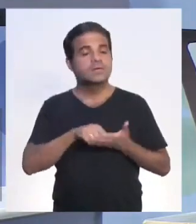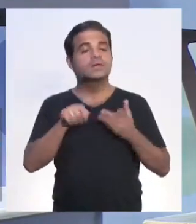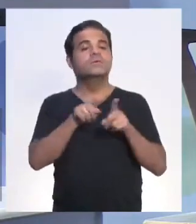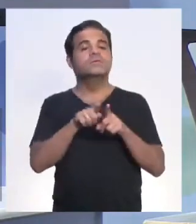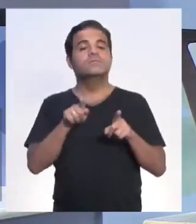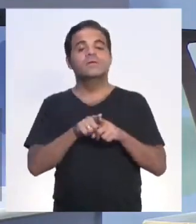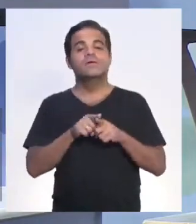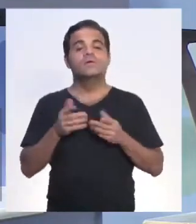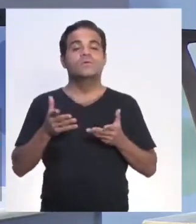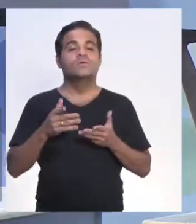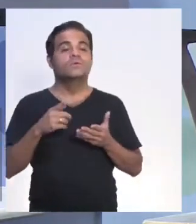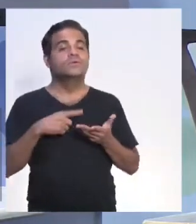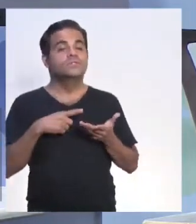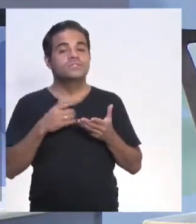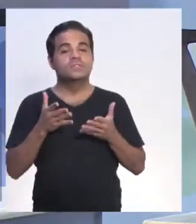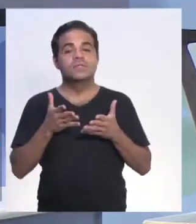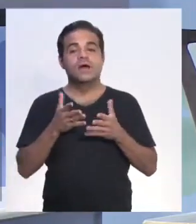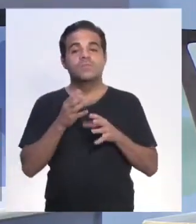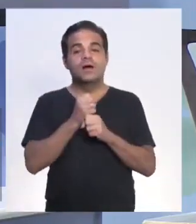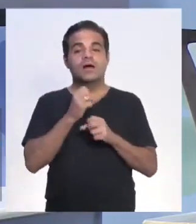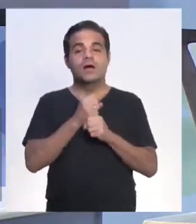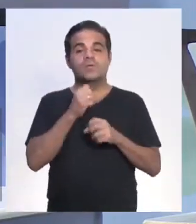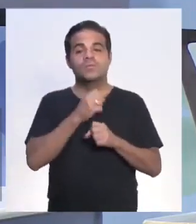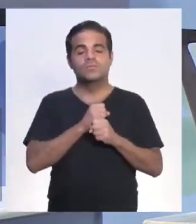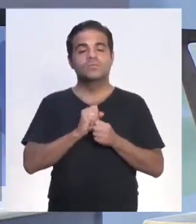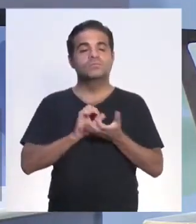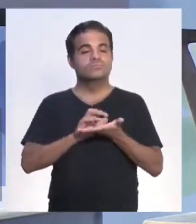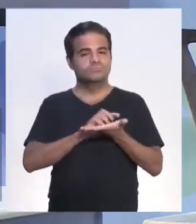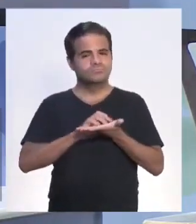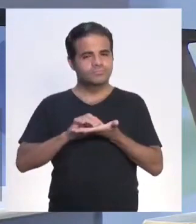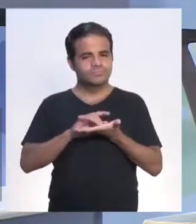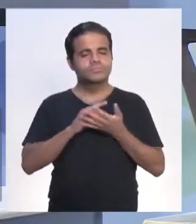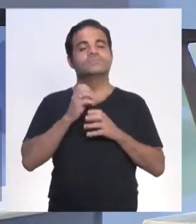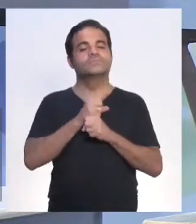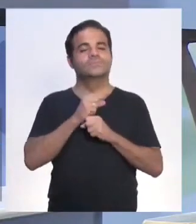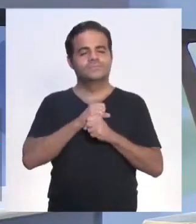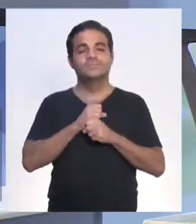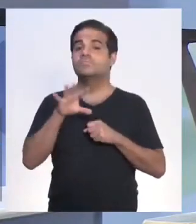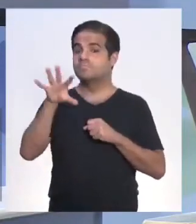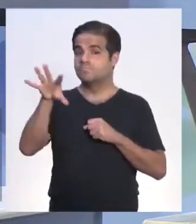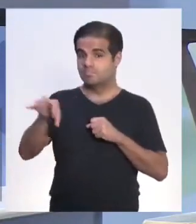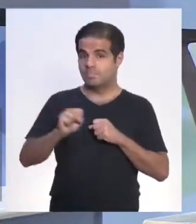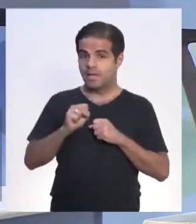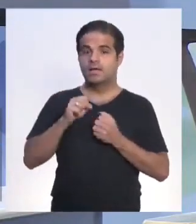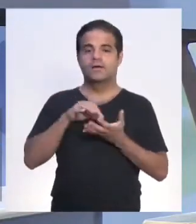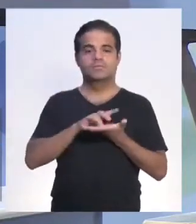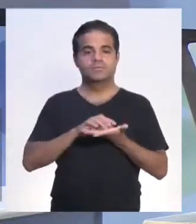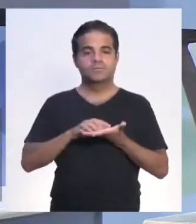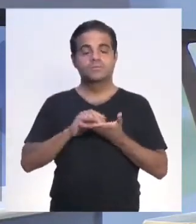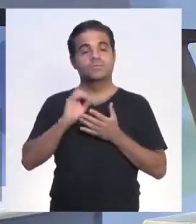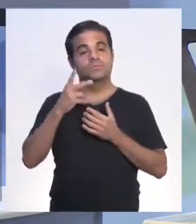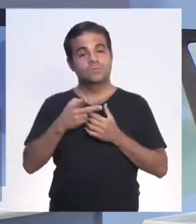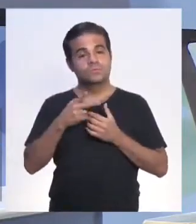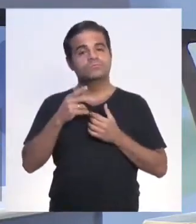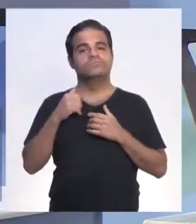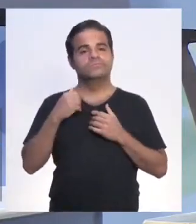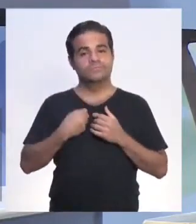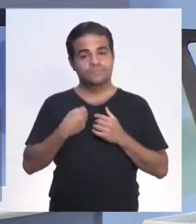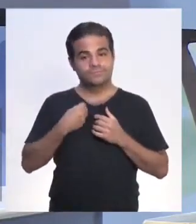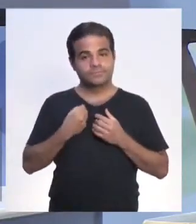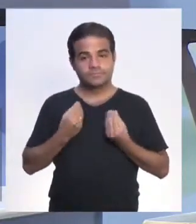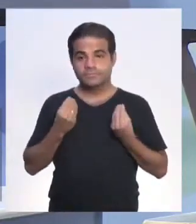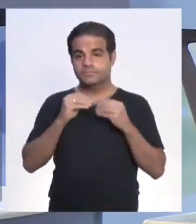e hoje uma calculadora. Isso mesmo! Pegue uma calculadora ou então ative a